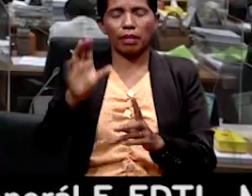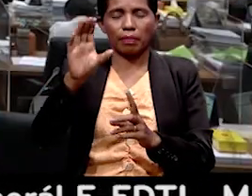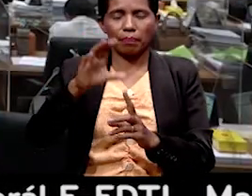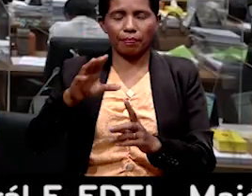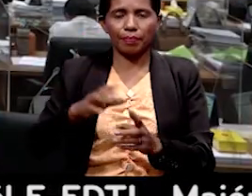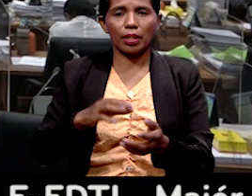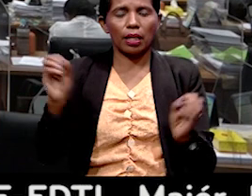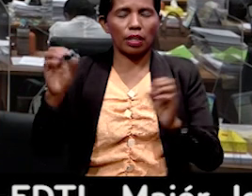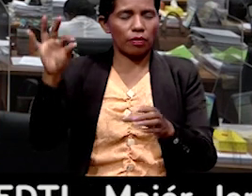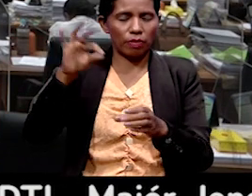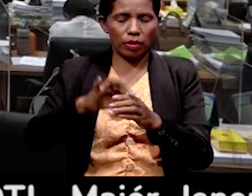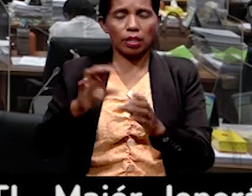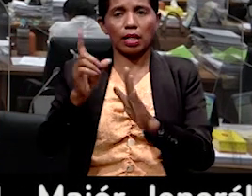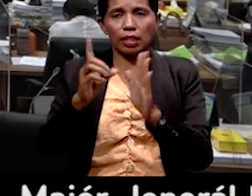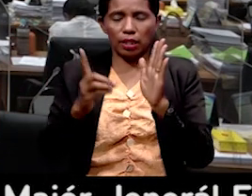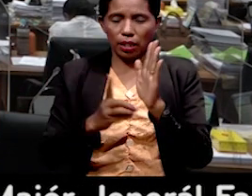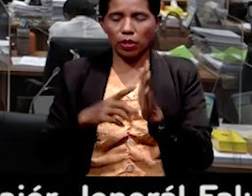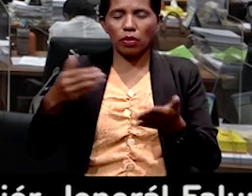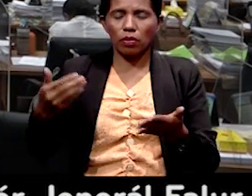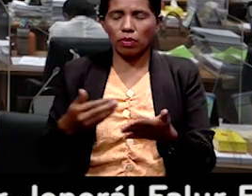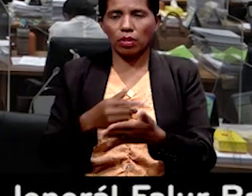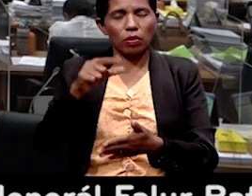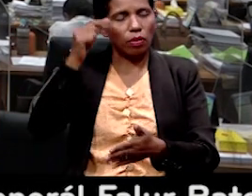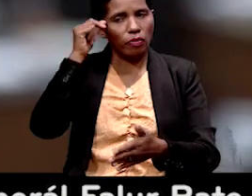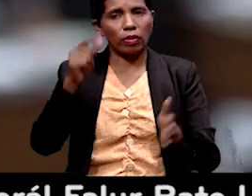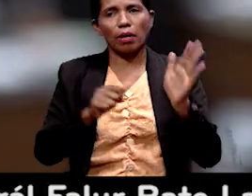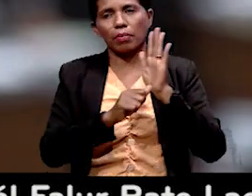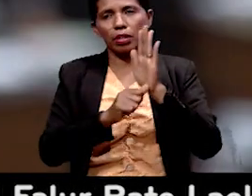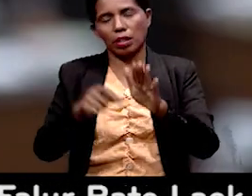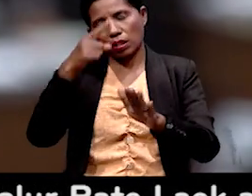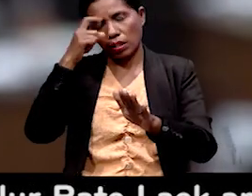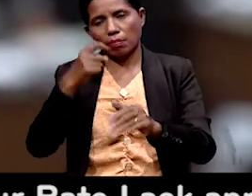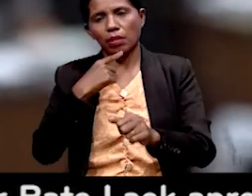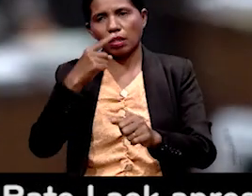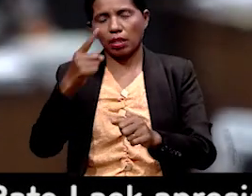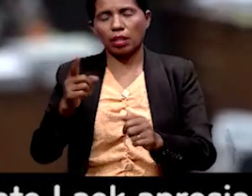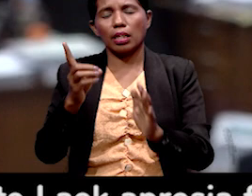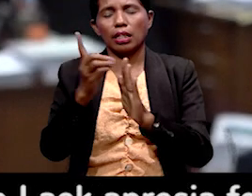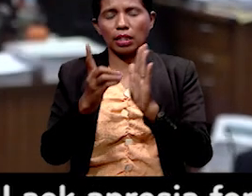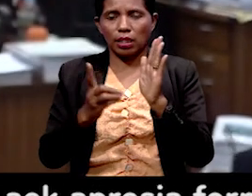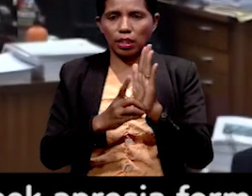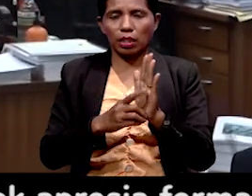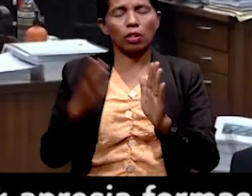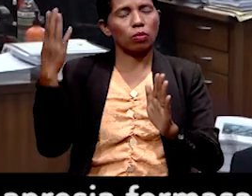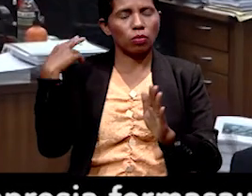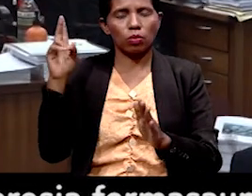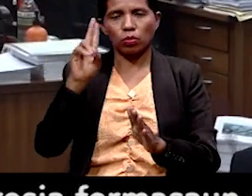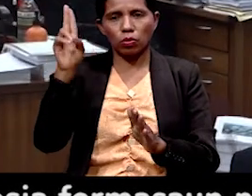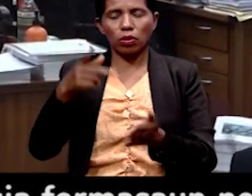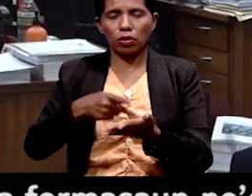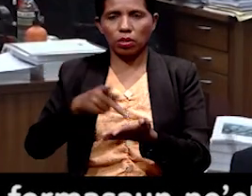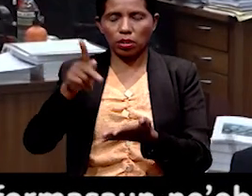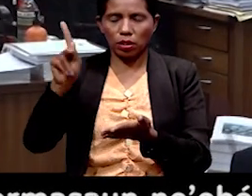FON, suplemento remuneratório nebe governo apresenta, tamba considera, decreto anterior nebe usa o de halo